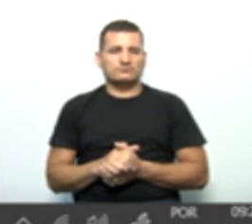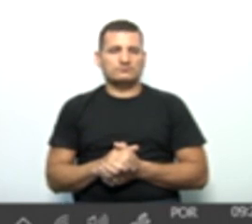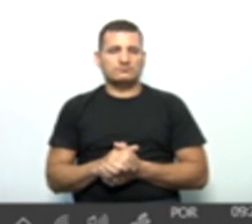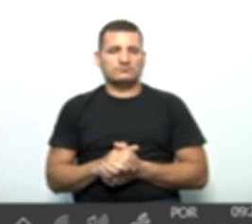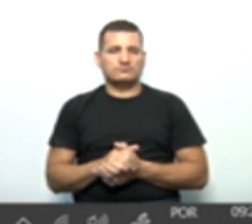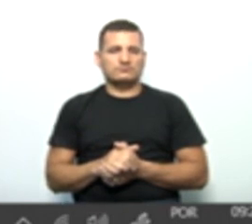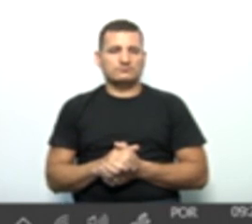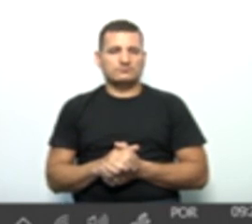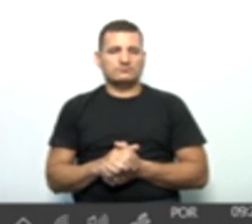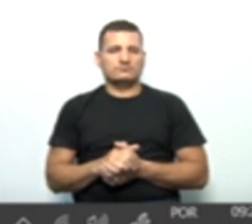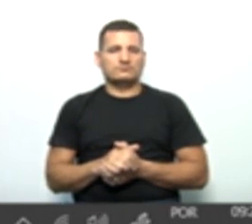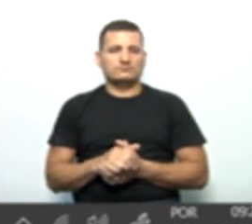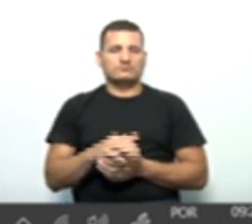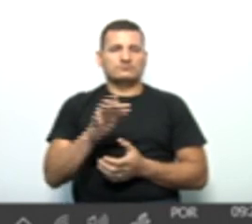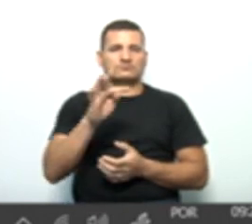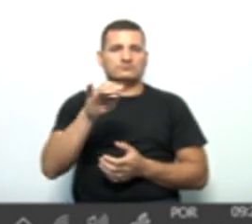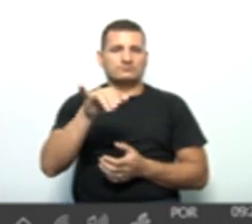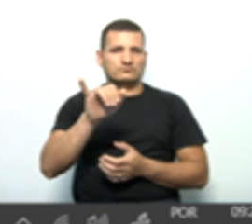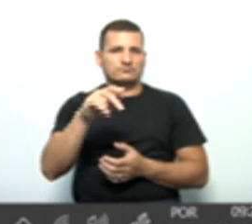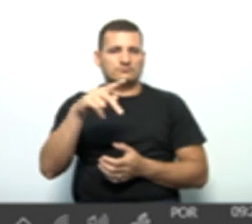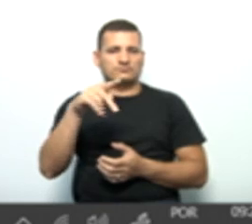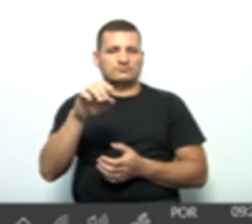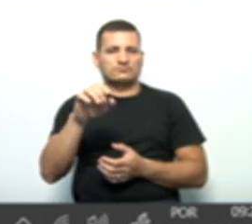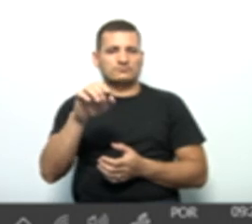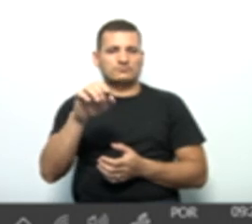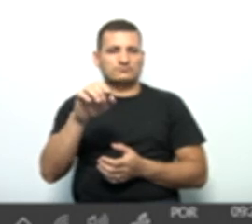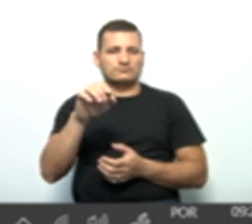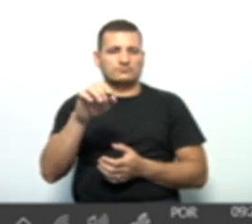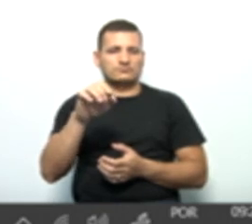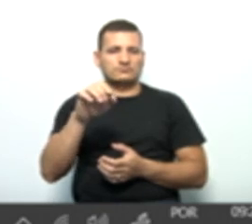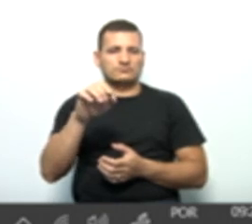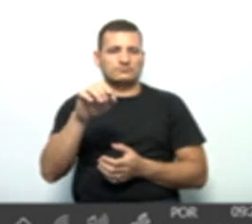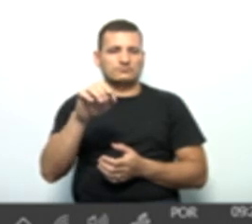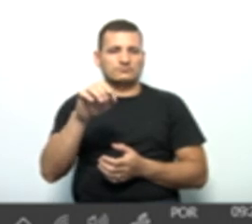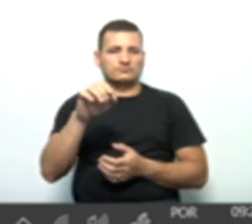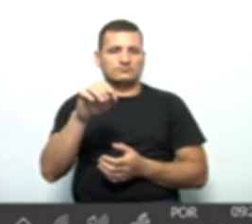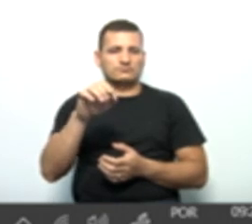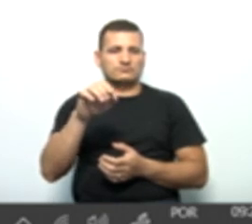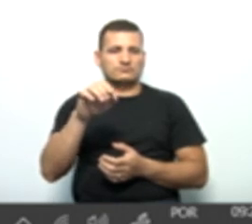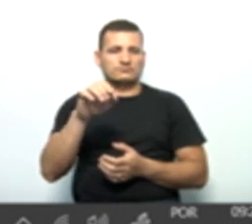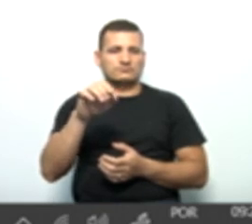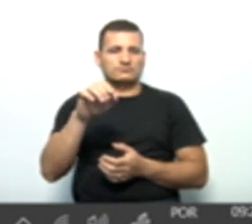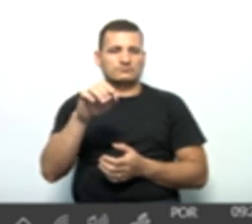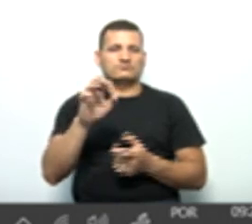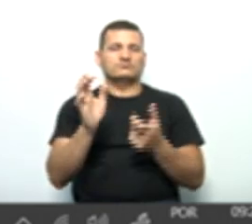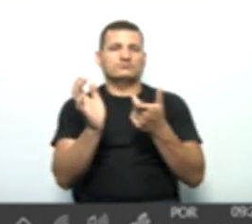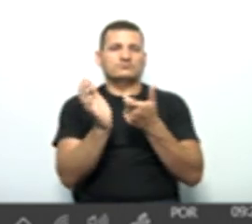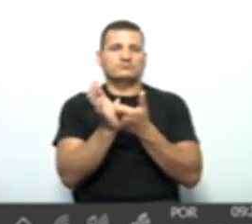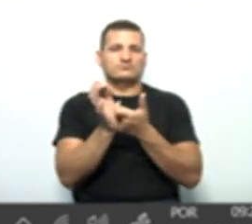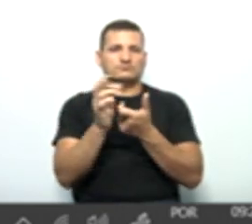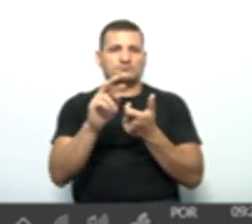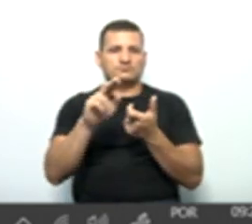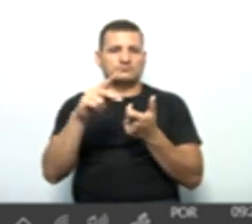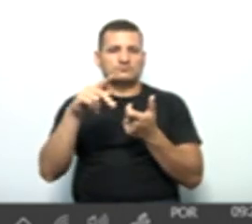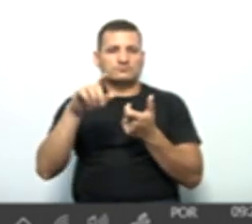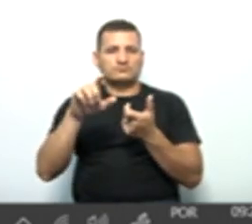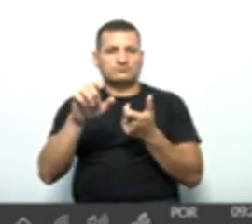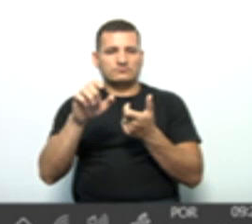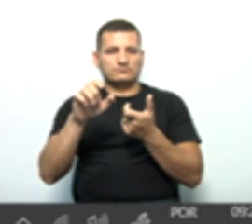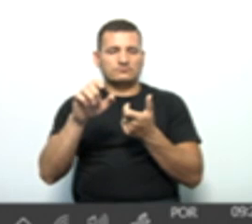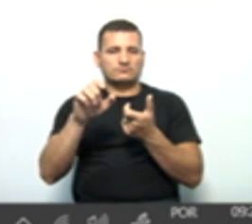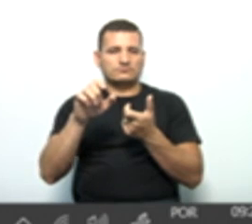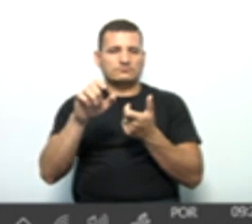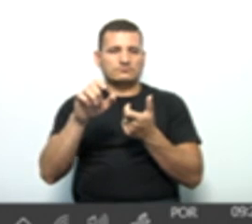foi. Aí eu vou puxar o type dela, X, e vai dizer que pertence à classe